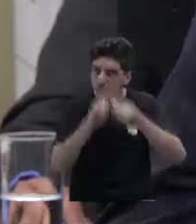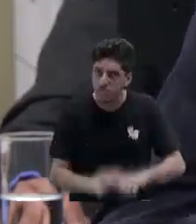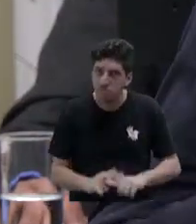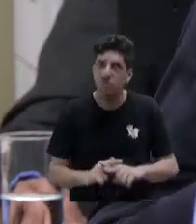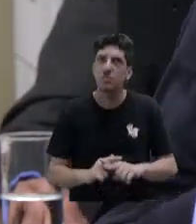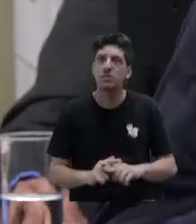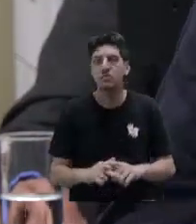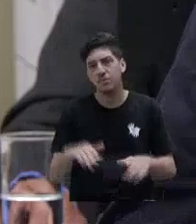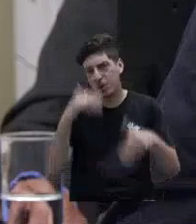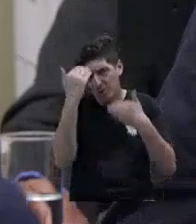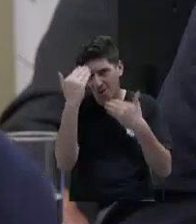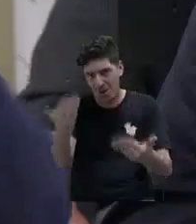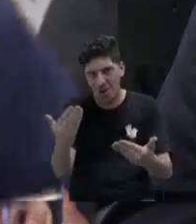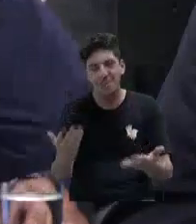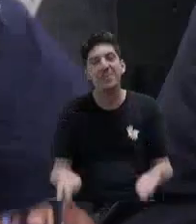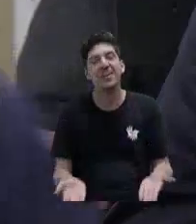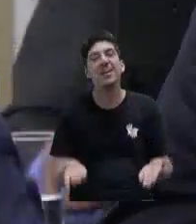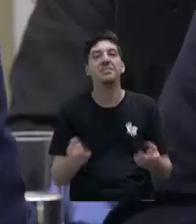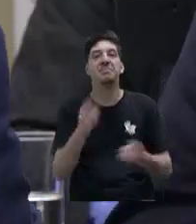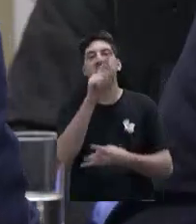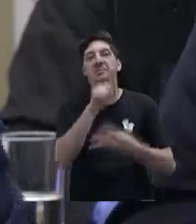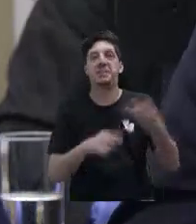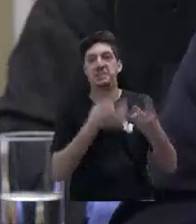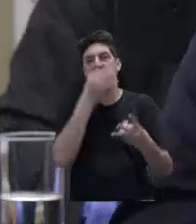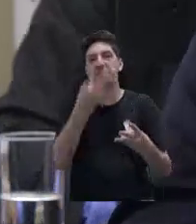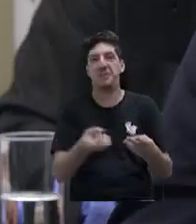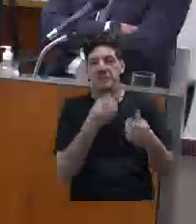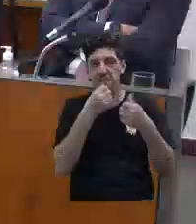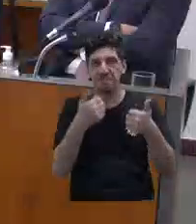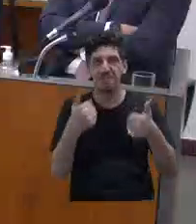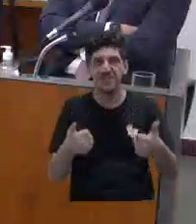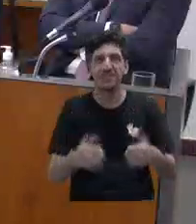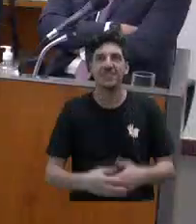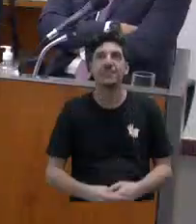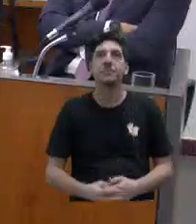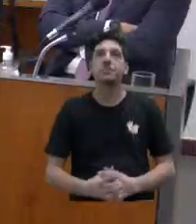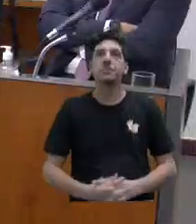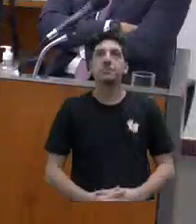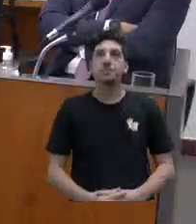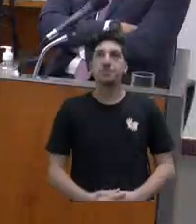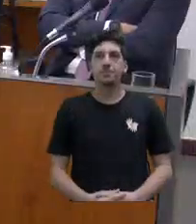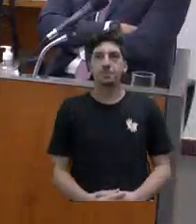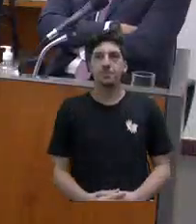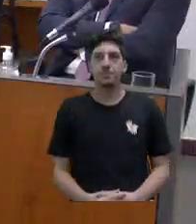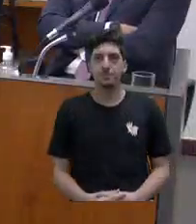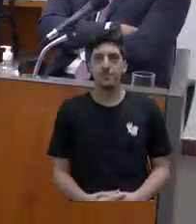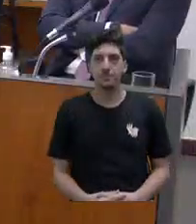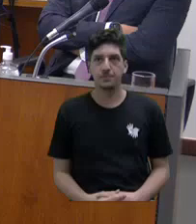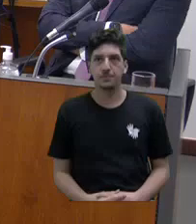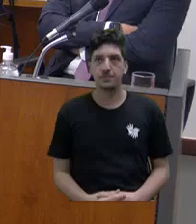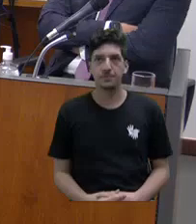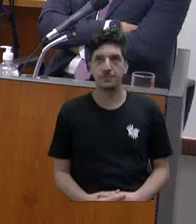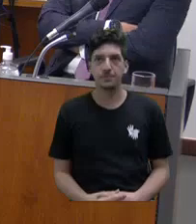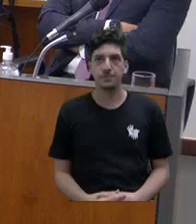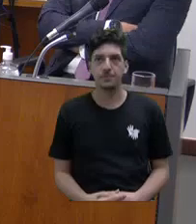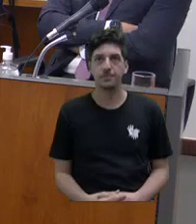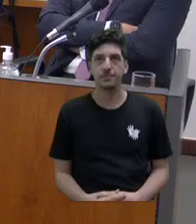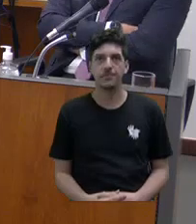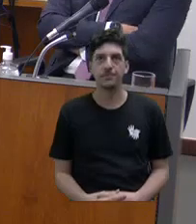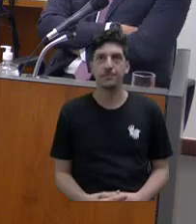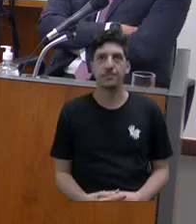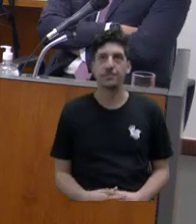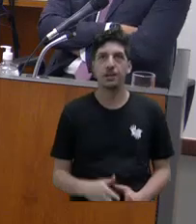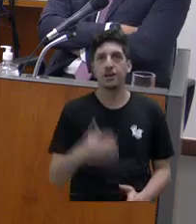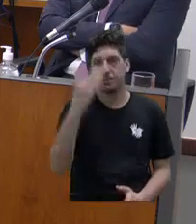distorção? Muito obrigado. Eram essas considerações, presidente. Secretário, por favor. É, obrigado,